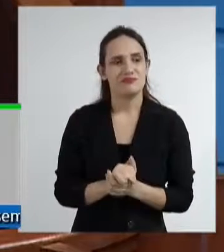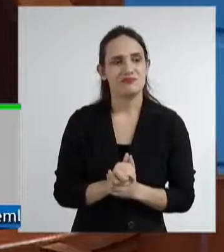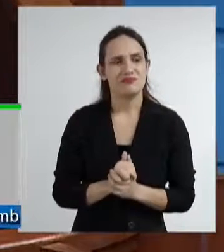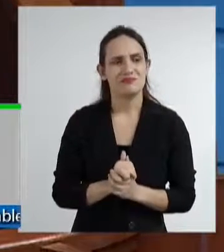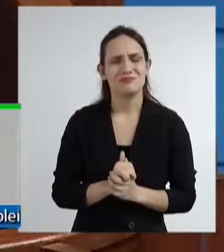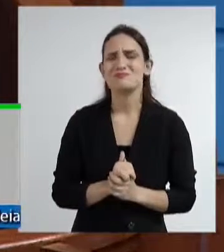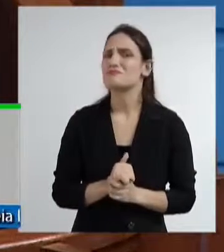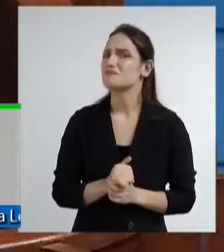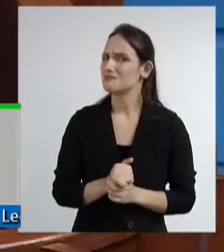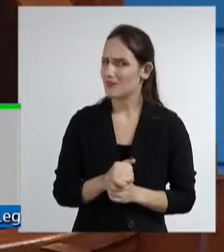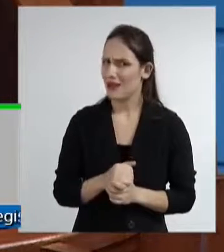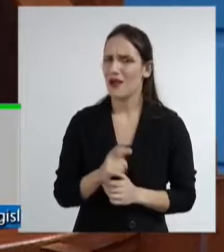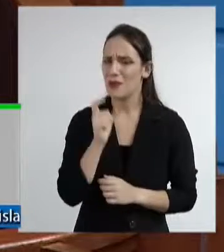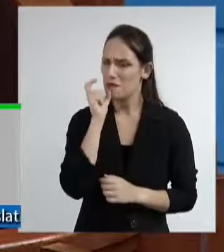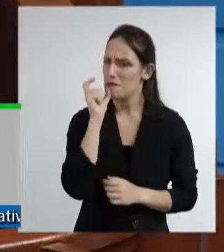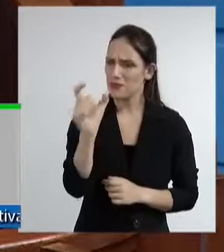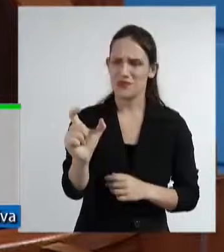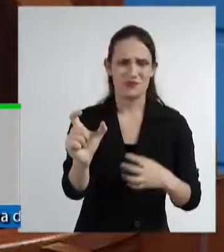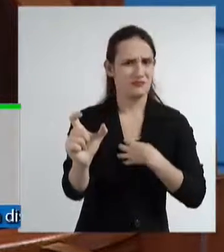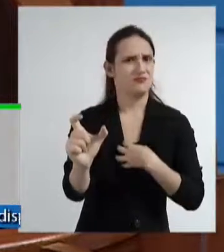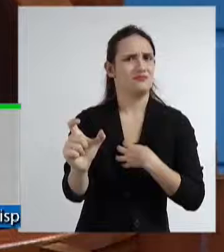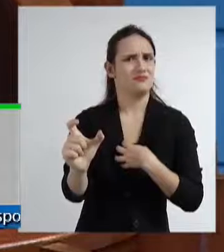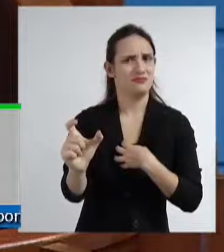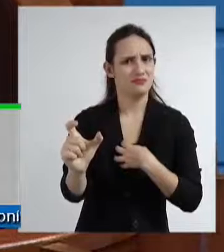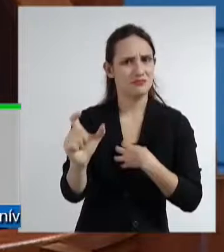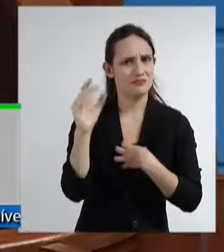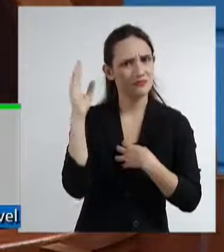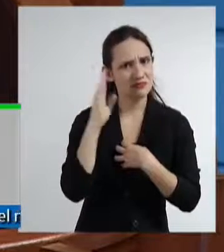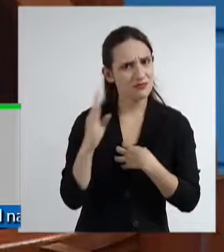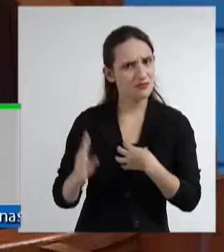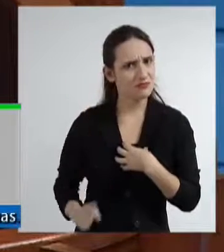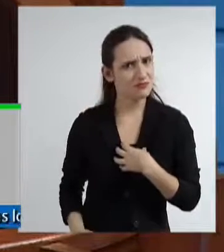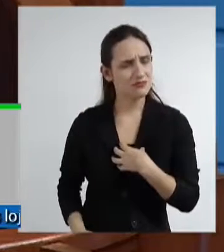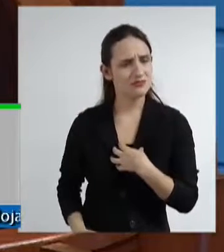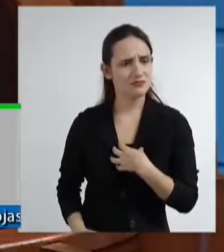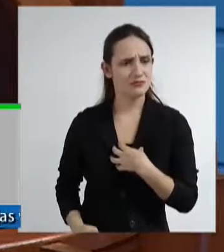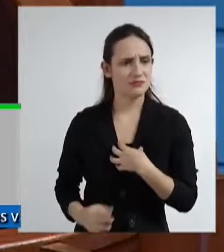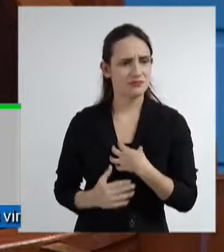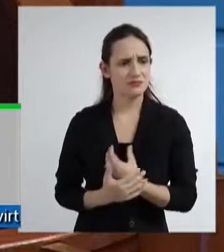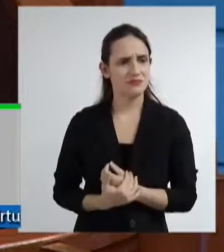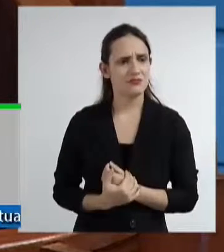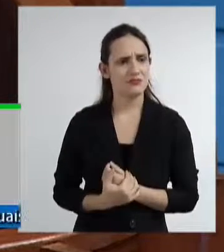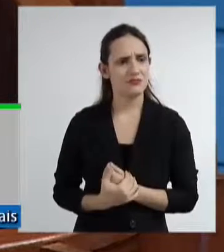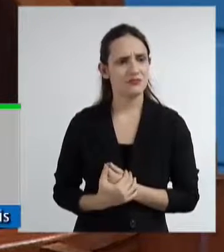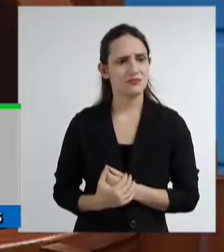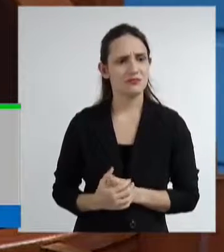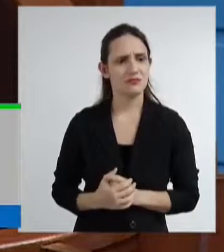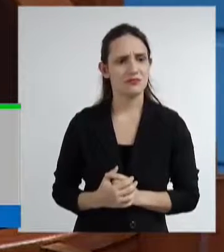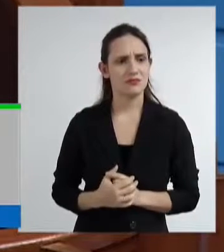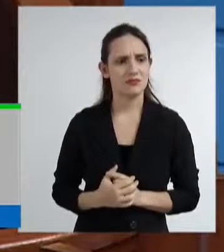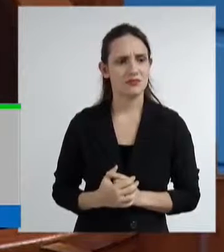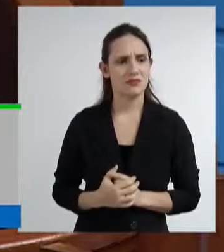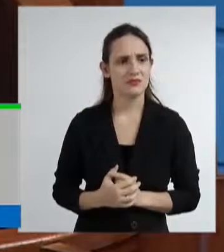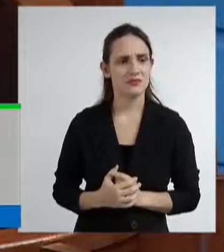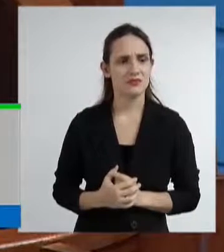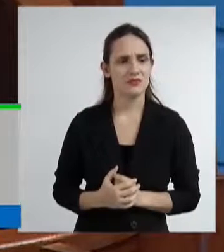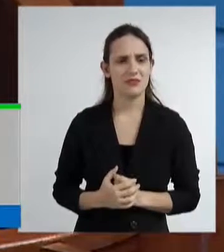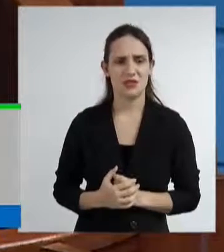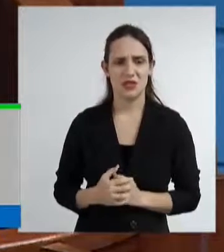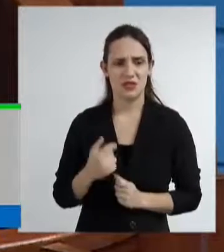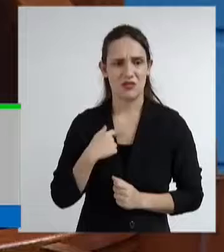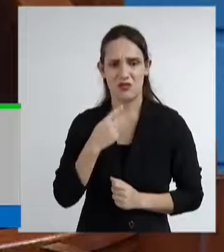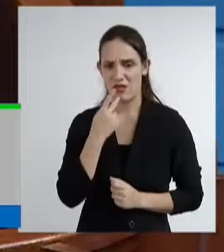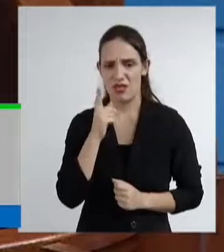palavras assim que machucam a todos nós brasileiros. Não vou discutir nem a nacionalidade aqui do ministro